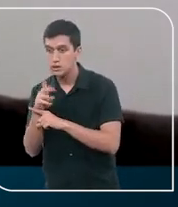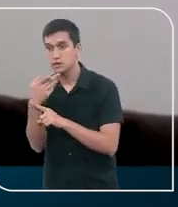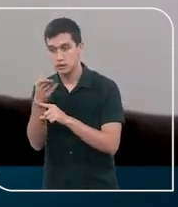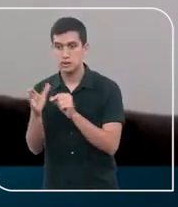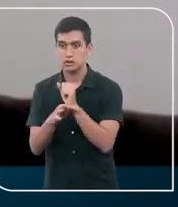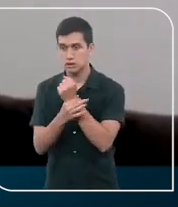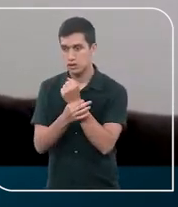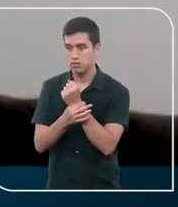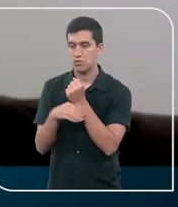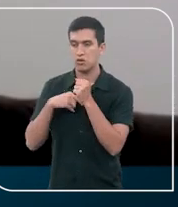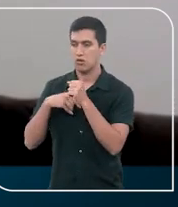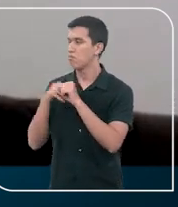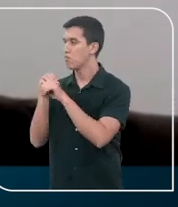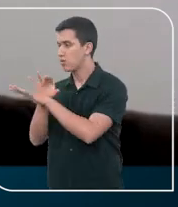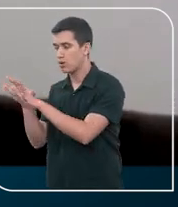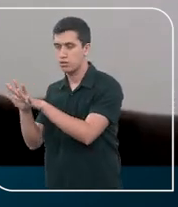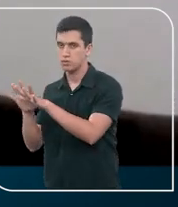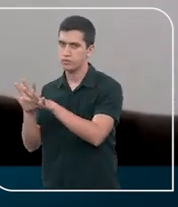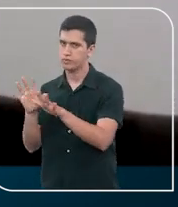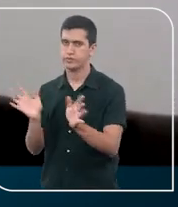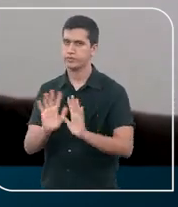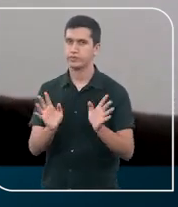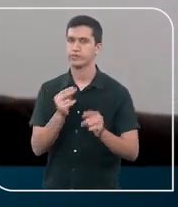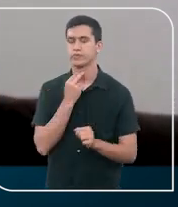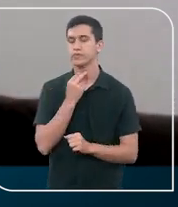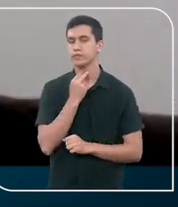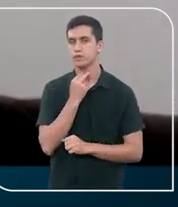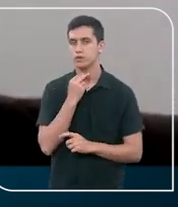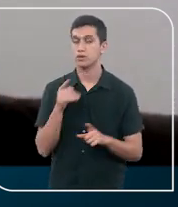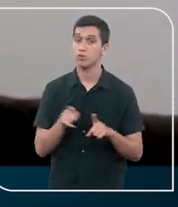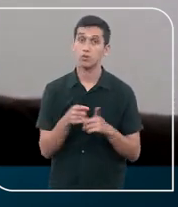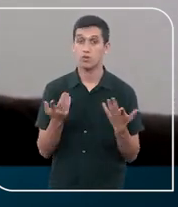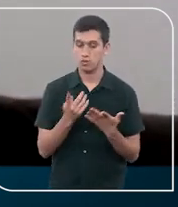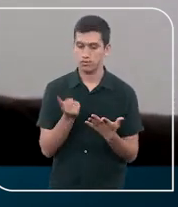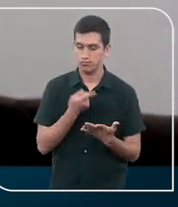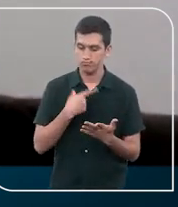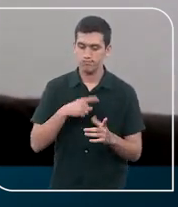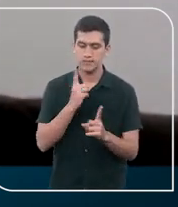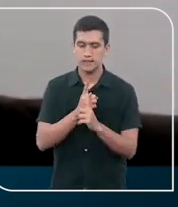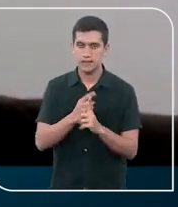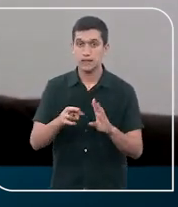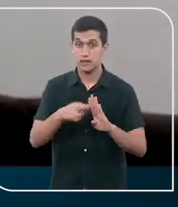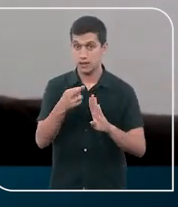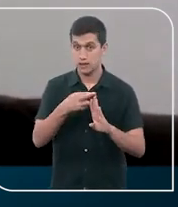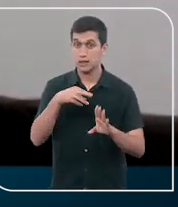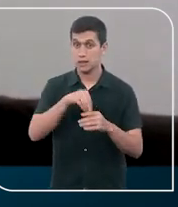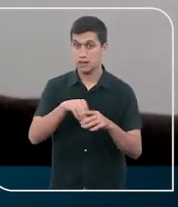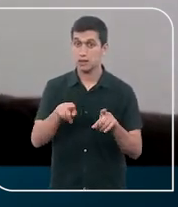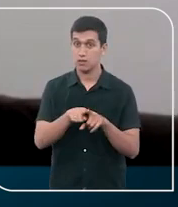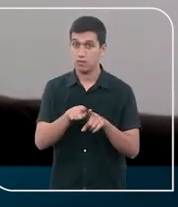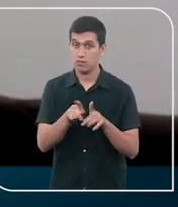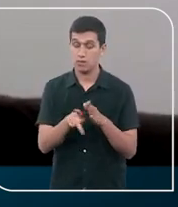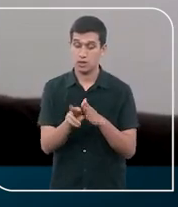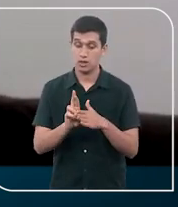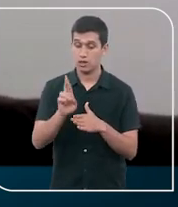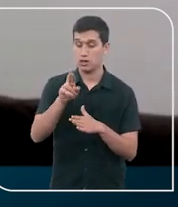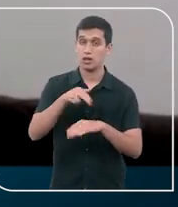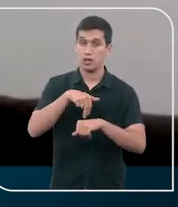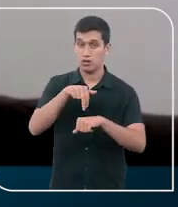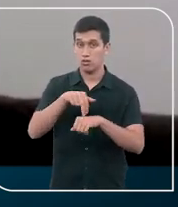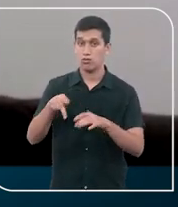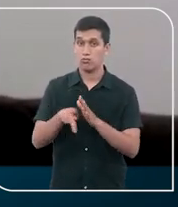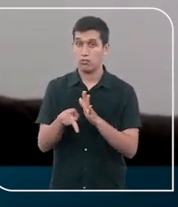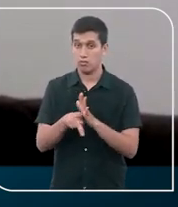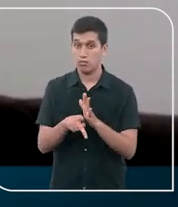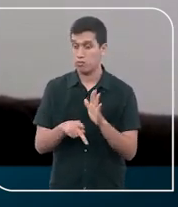outros condôminos. E hoje nós temos expressamente numa resolução também da Autoridade Nacional de Proteção de Dados